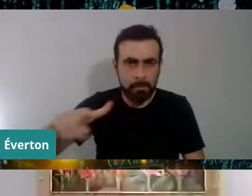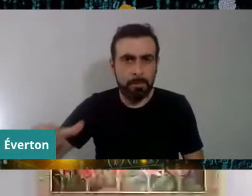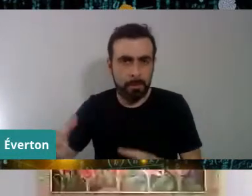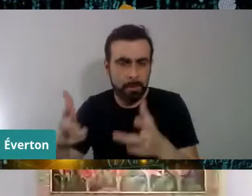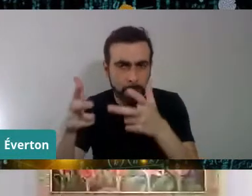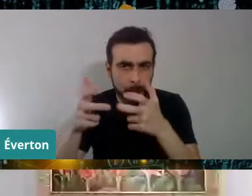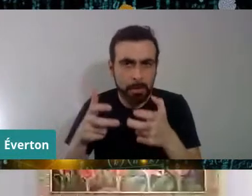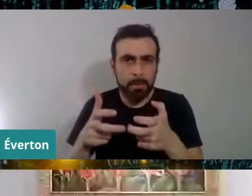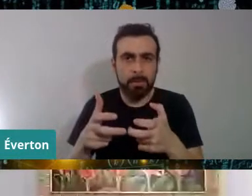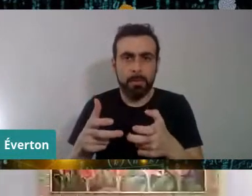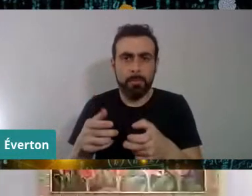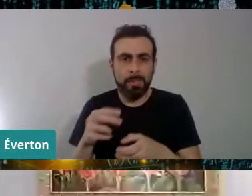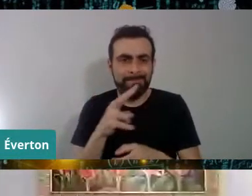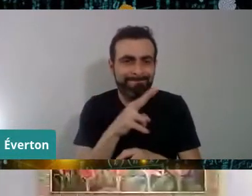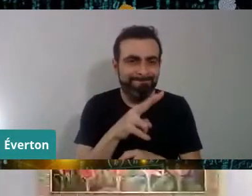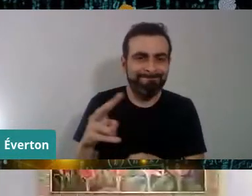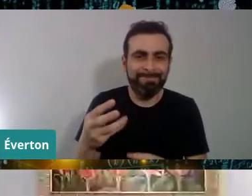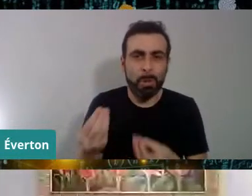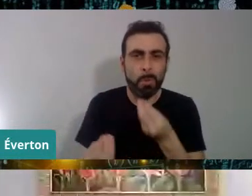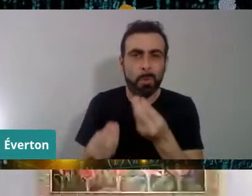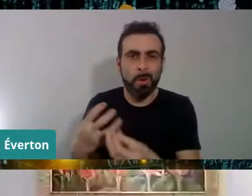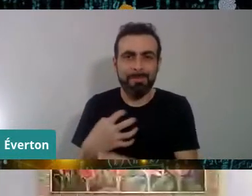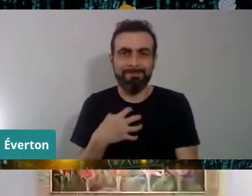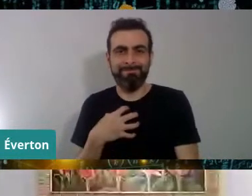muito emocionante,